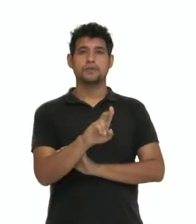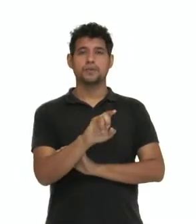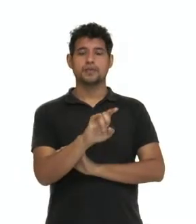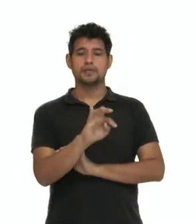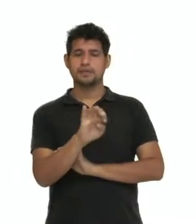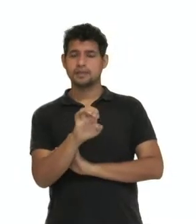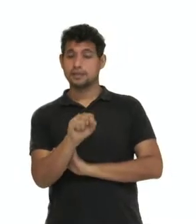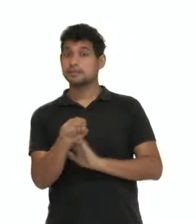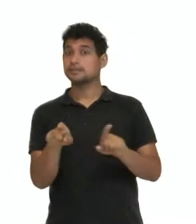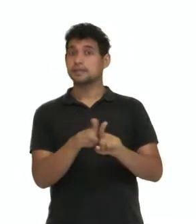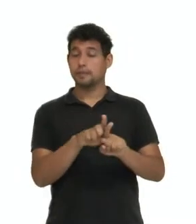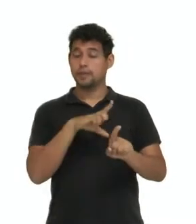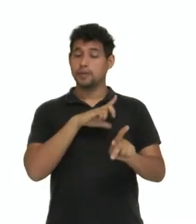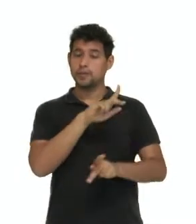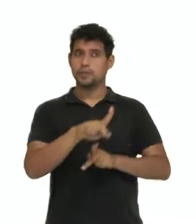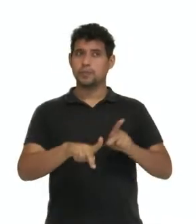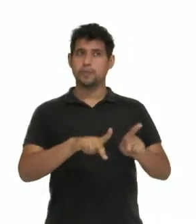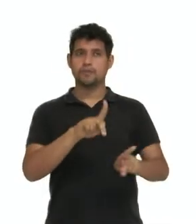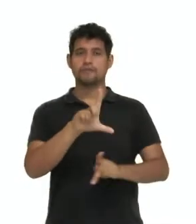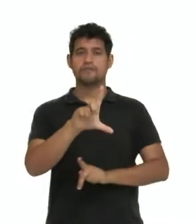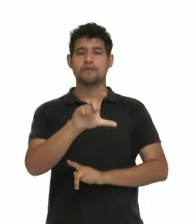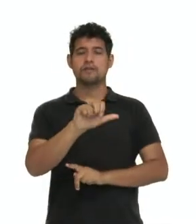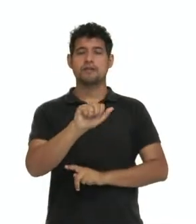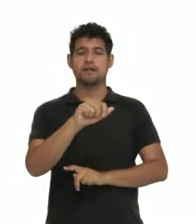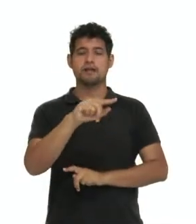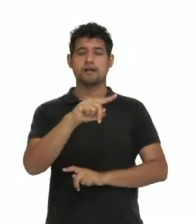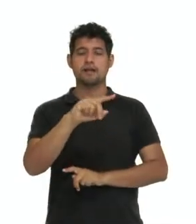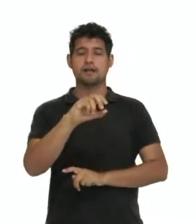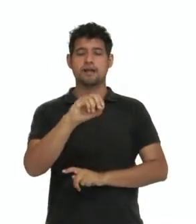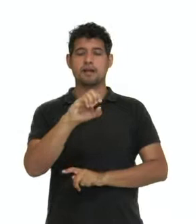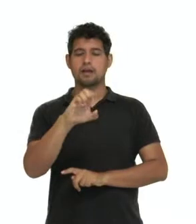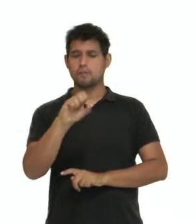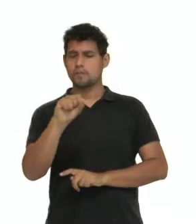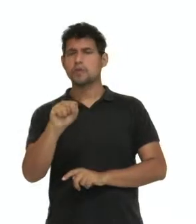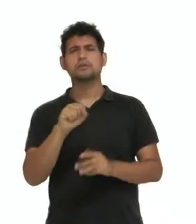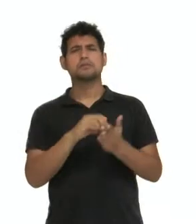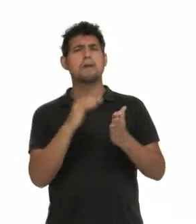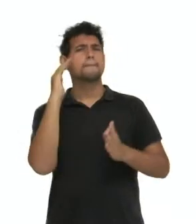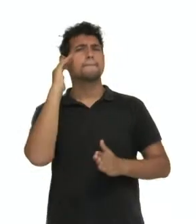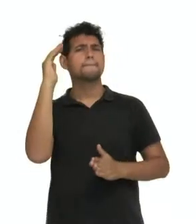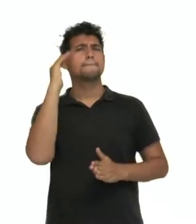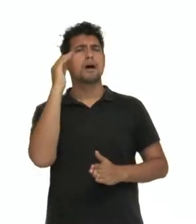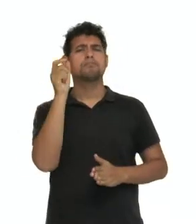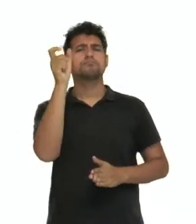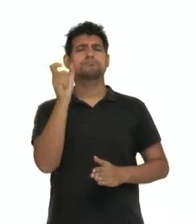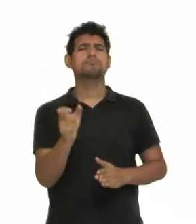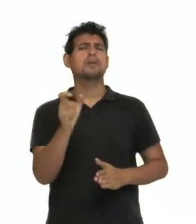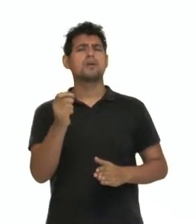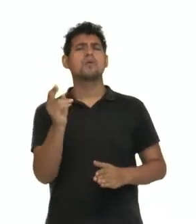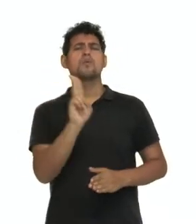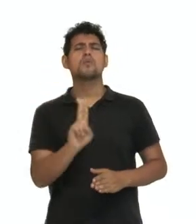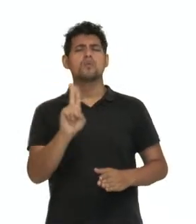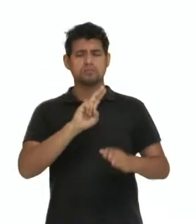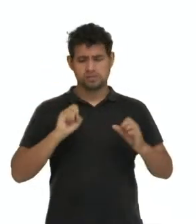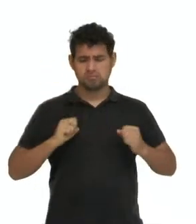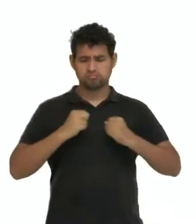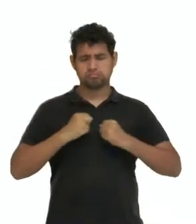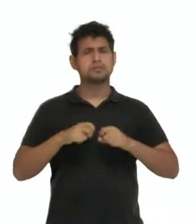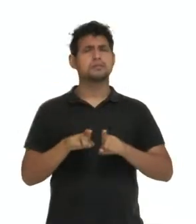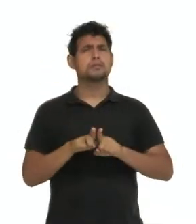os lapões, né, mostrando as principais características aí deles, né, como que eles se vestem, né, o aspecto